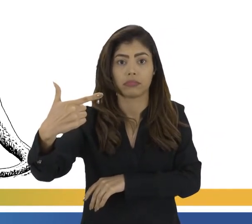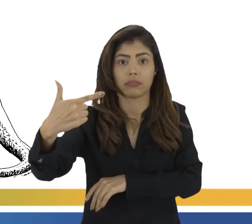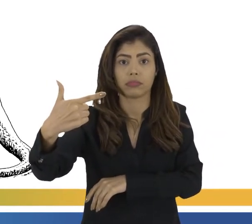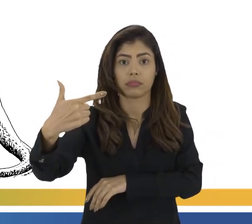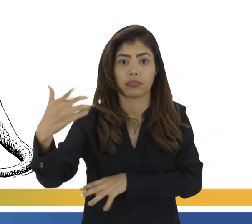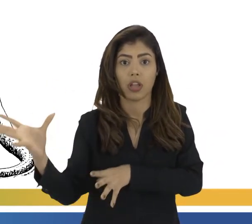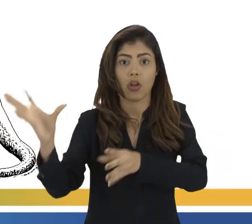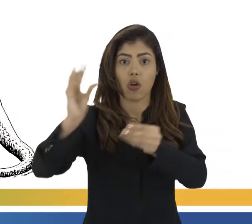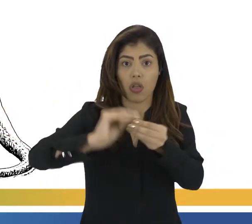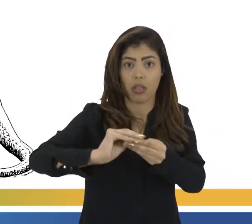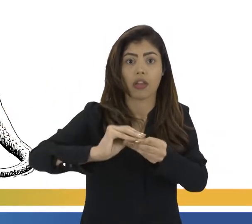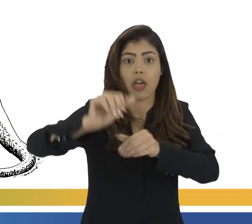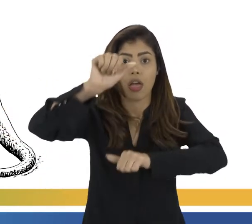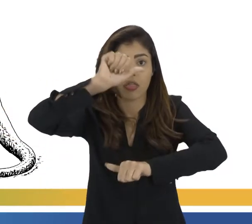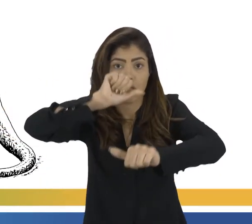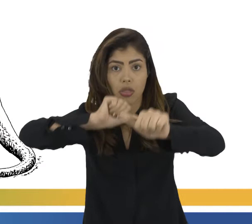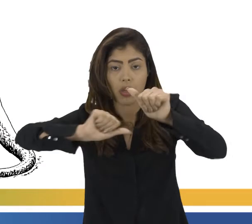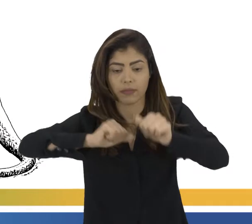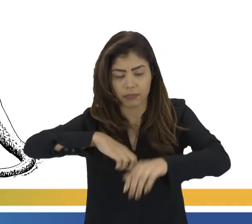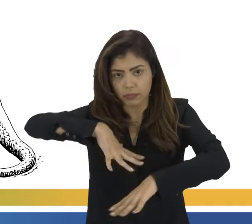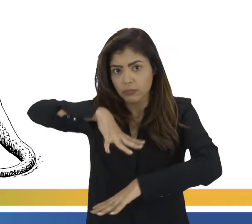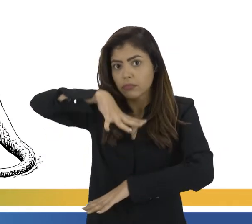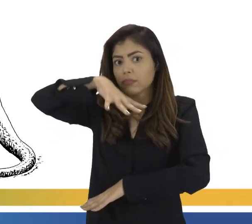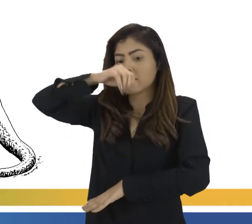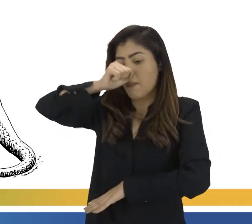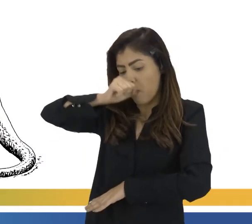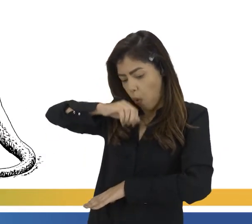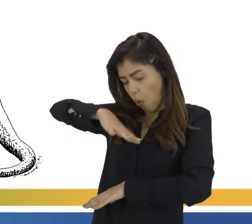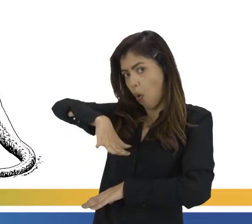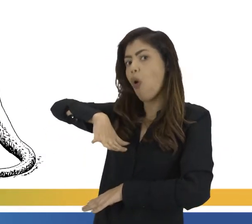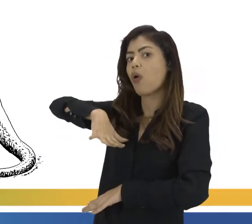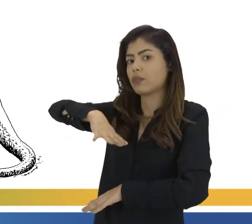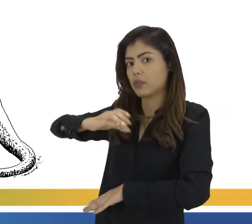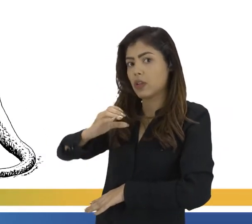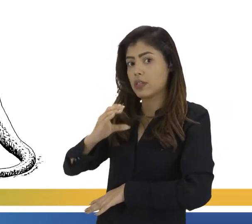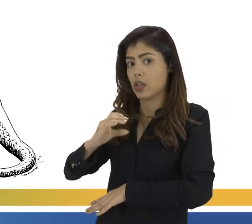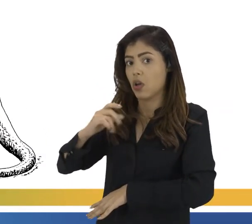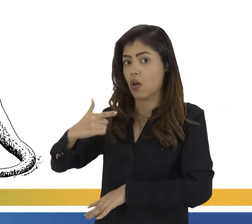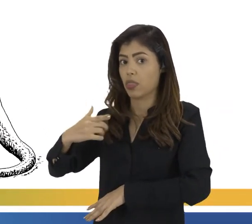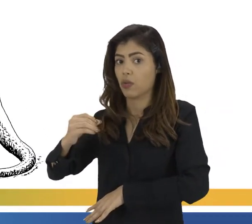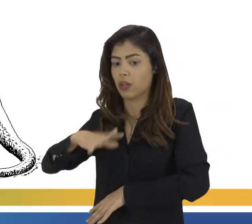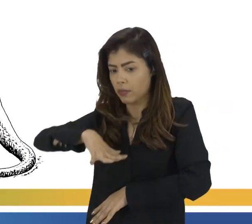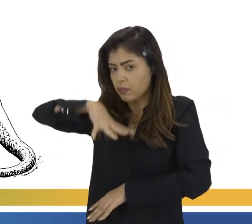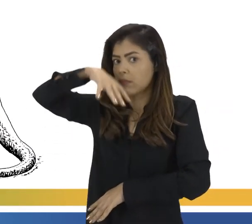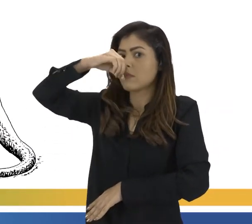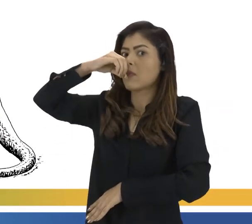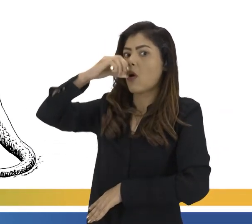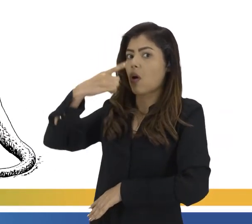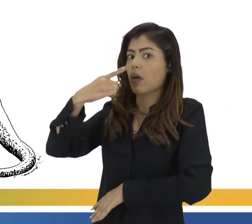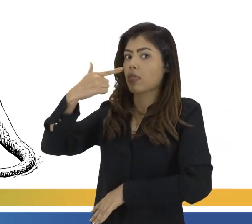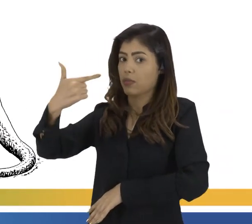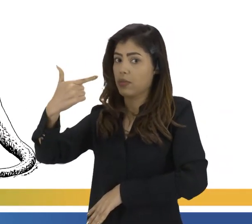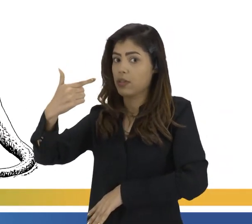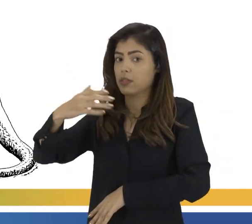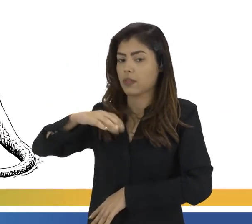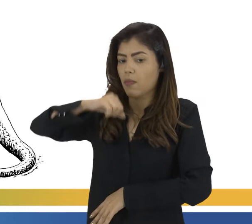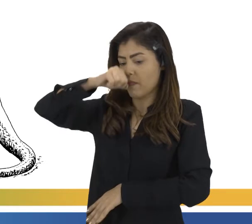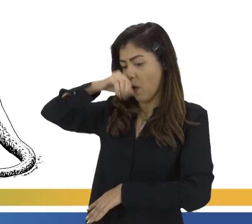é colocado pelo processo de expiração para fora. É por isso que ele fala com grande superfície de trocas gasosas,